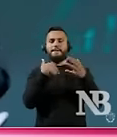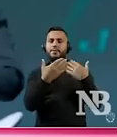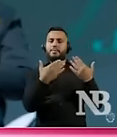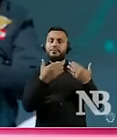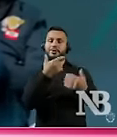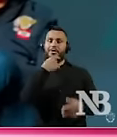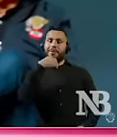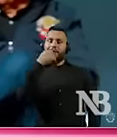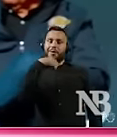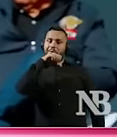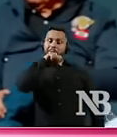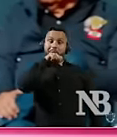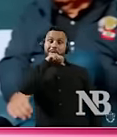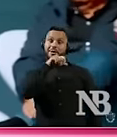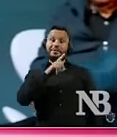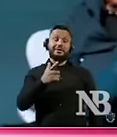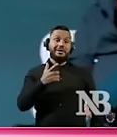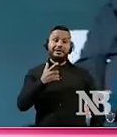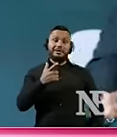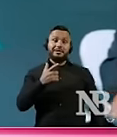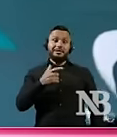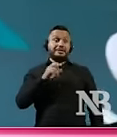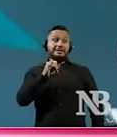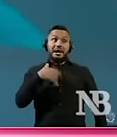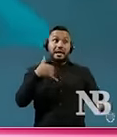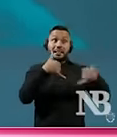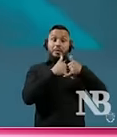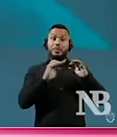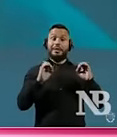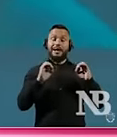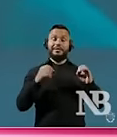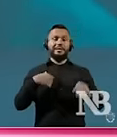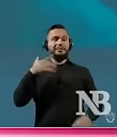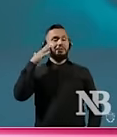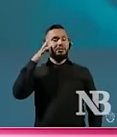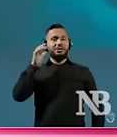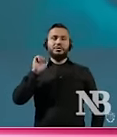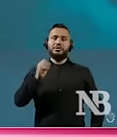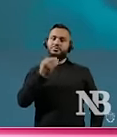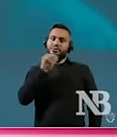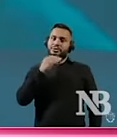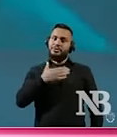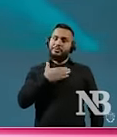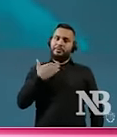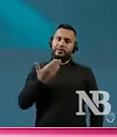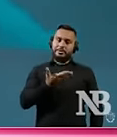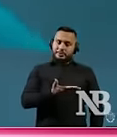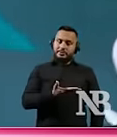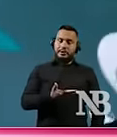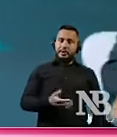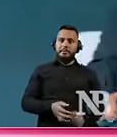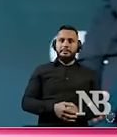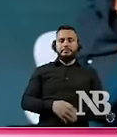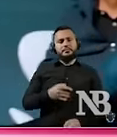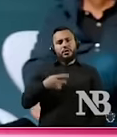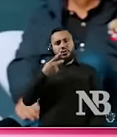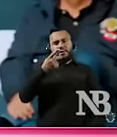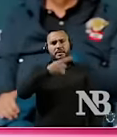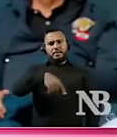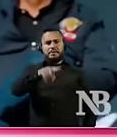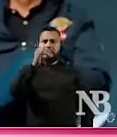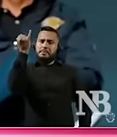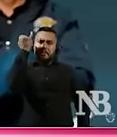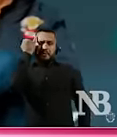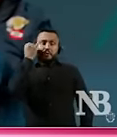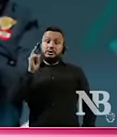morto naquela reunião nas Torres Gêmeas. Eu não estou pedindo para você ser preguiçoso, tá? Eu estou dizendo para que você, é o que a Bíblia fala